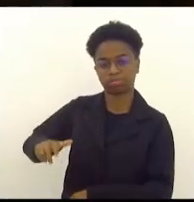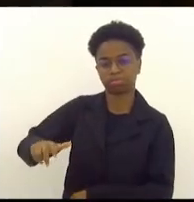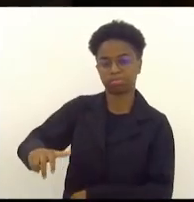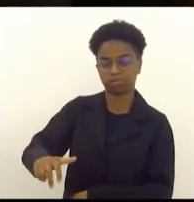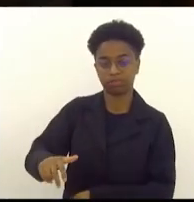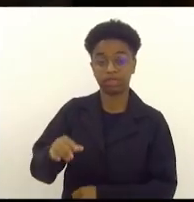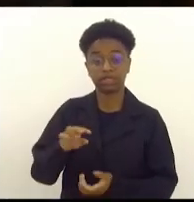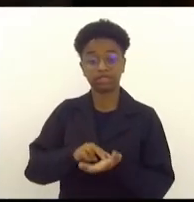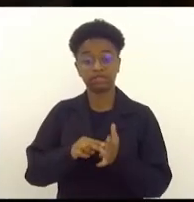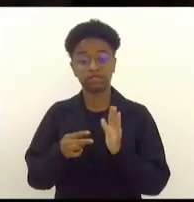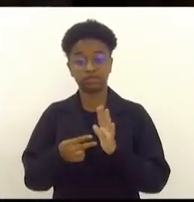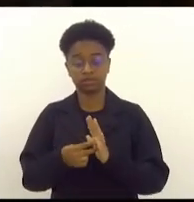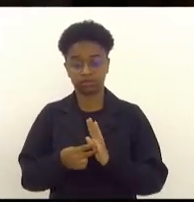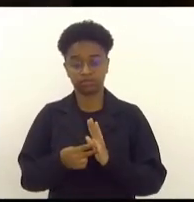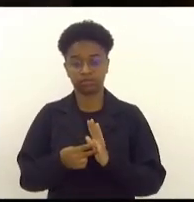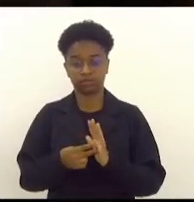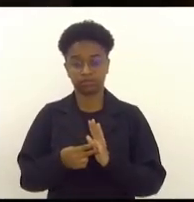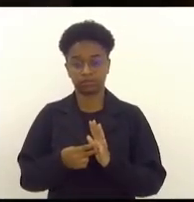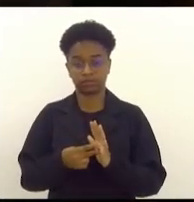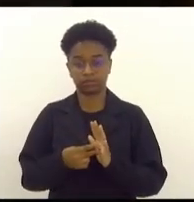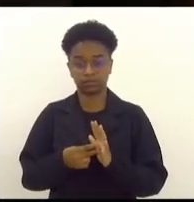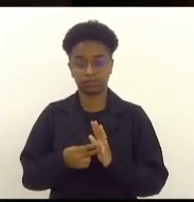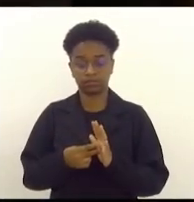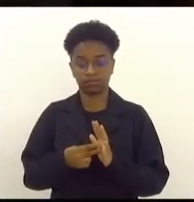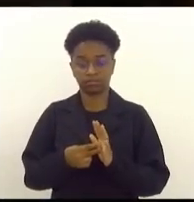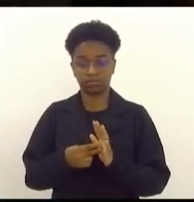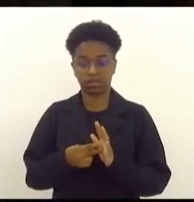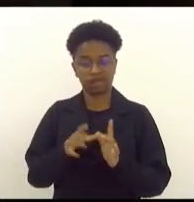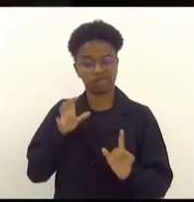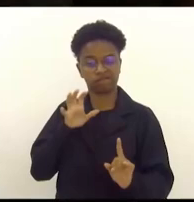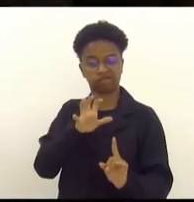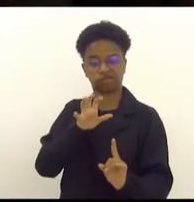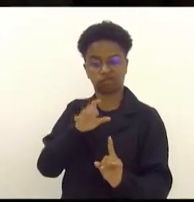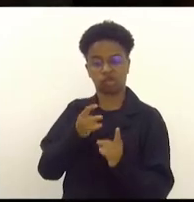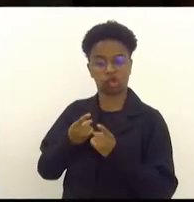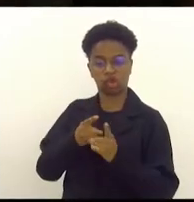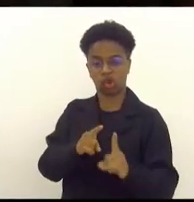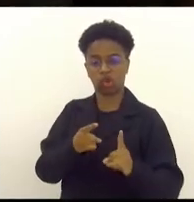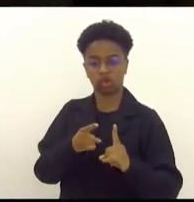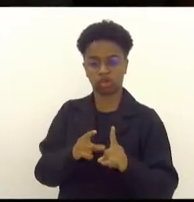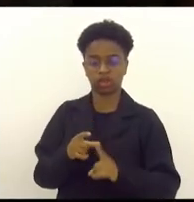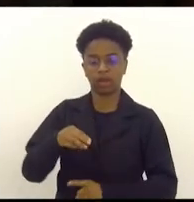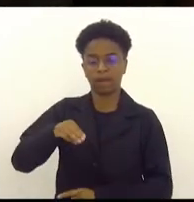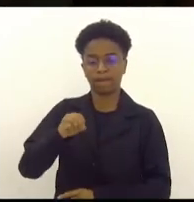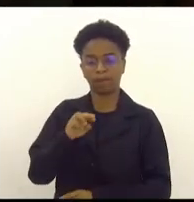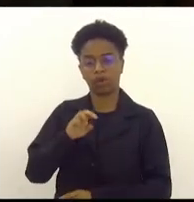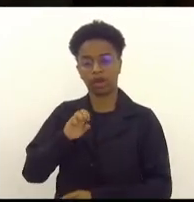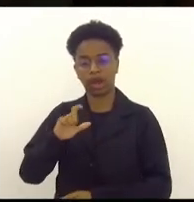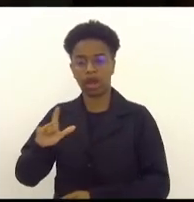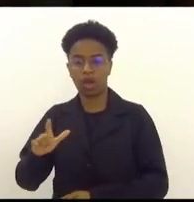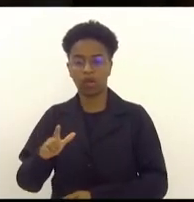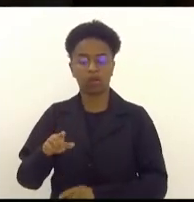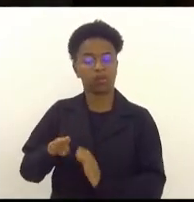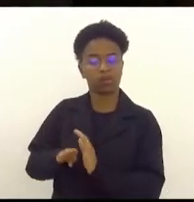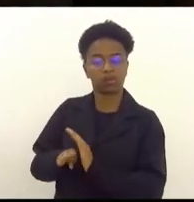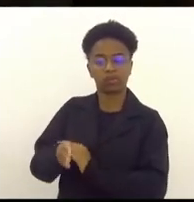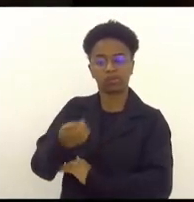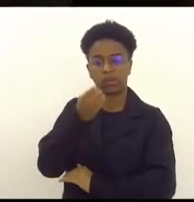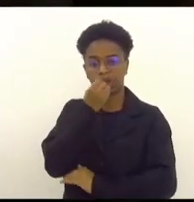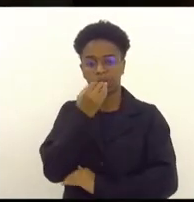significa um agente a moral aos bons costumes prática de